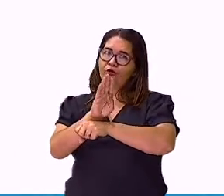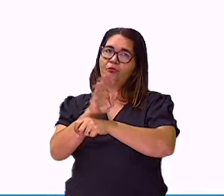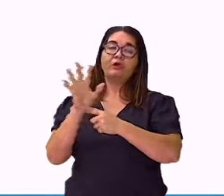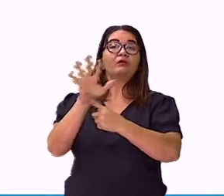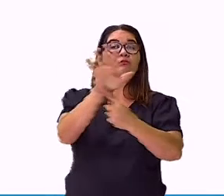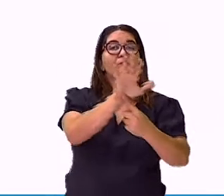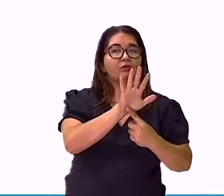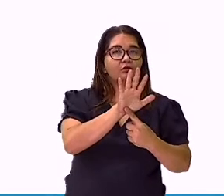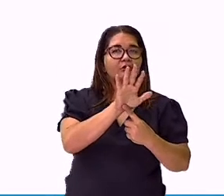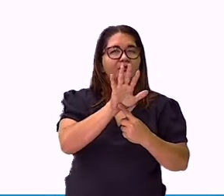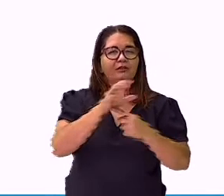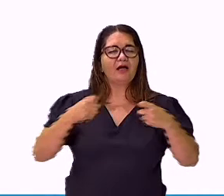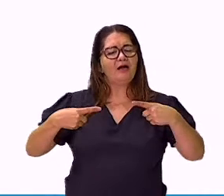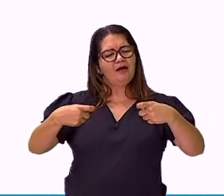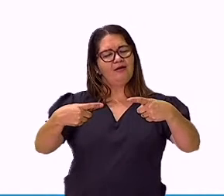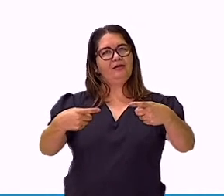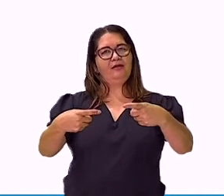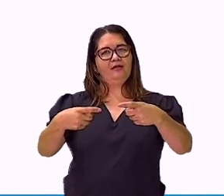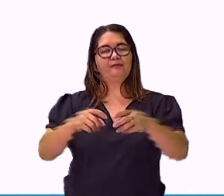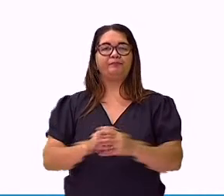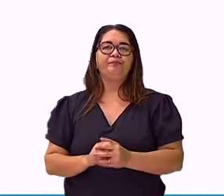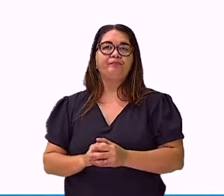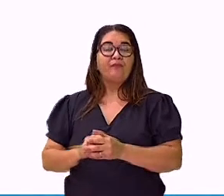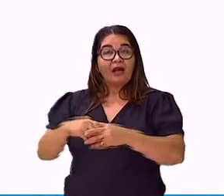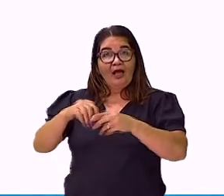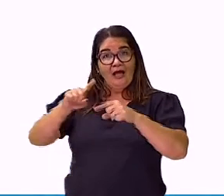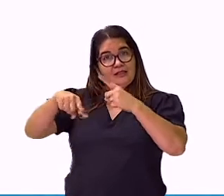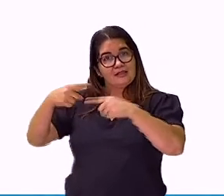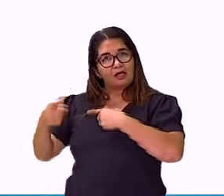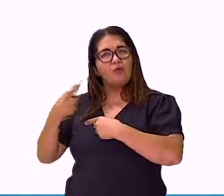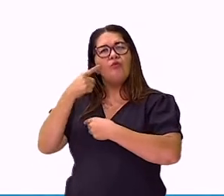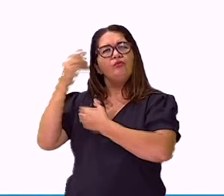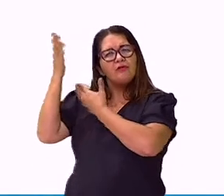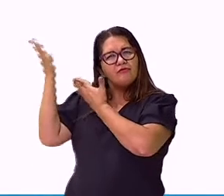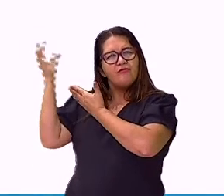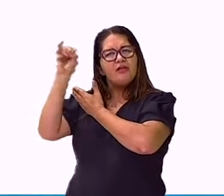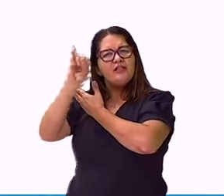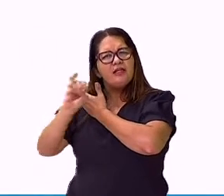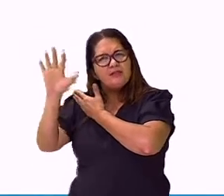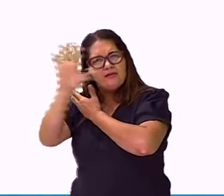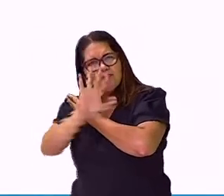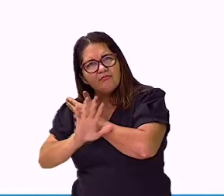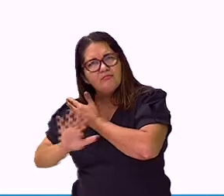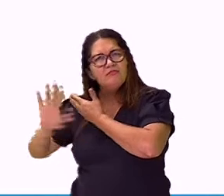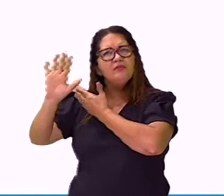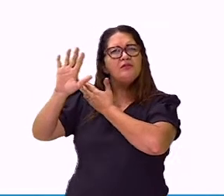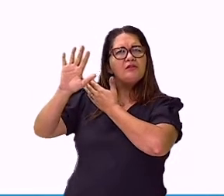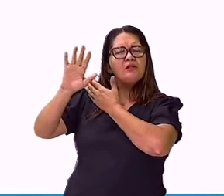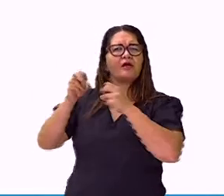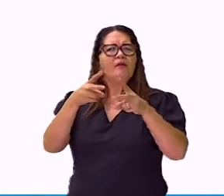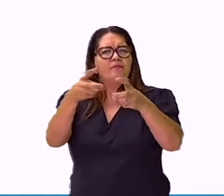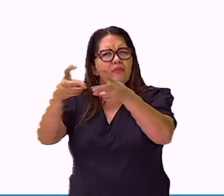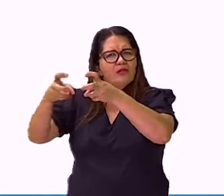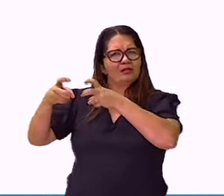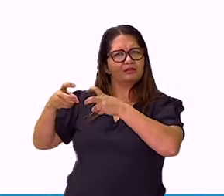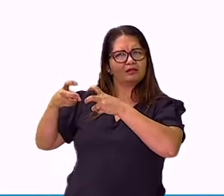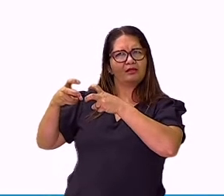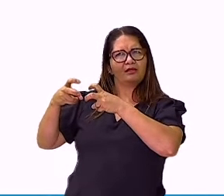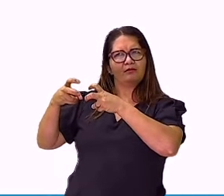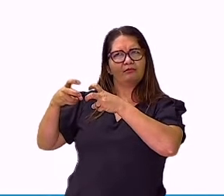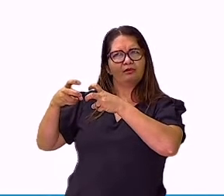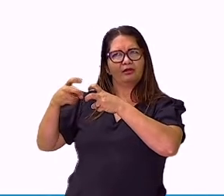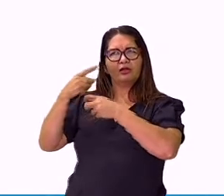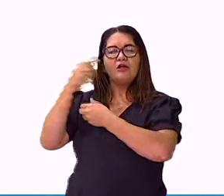Agora sim, aqui nessa outra imagem, nós vamos ver toda a